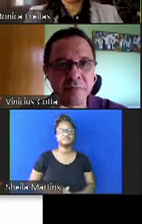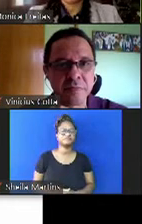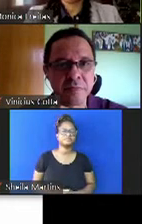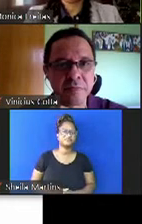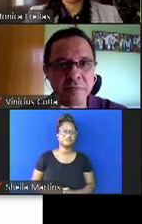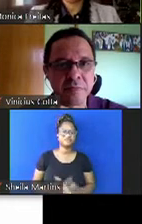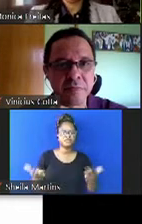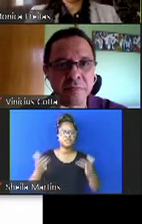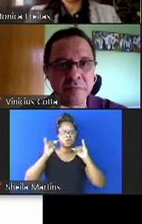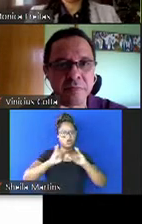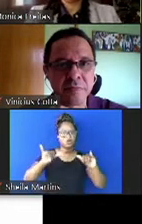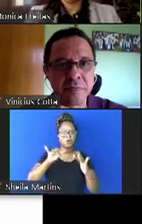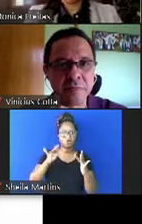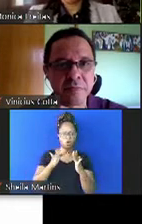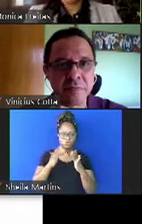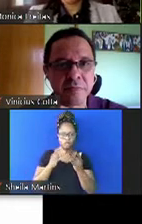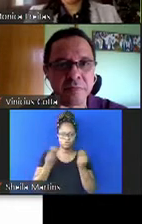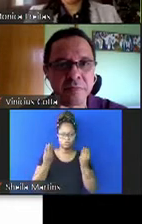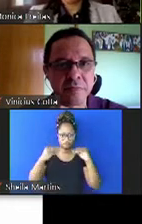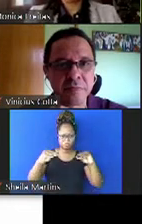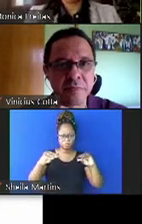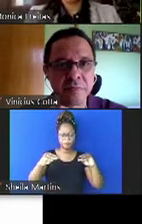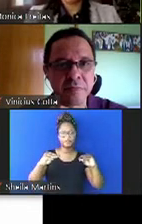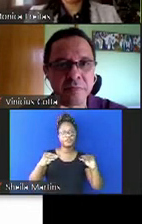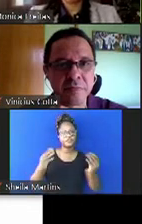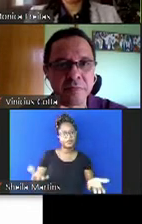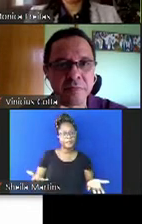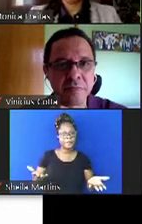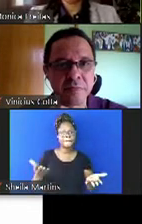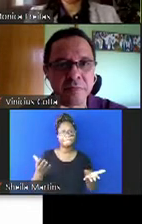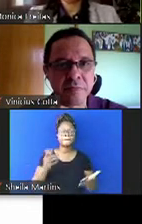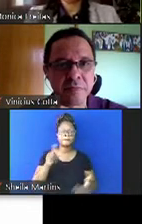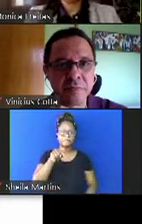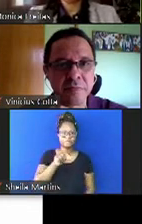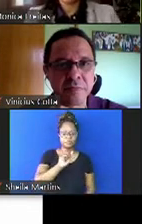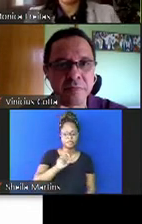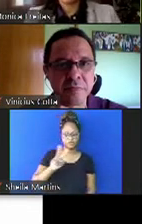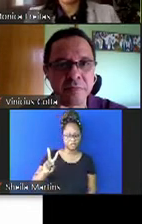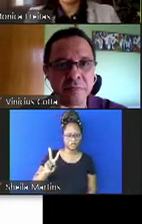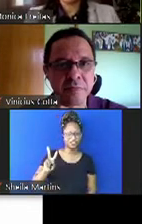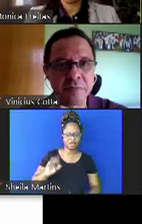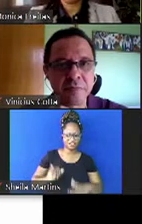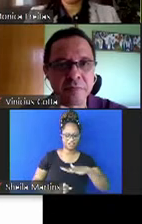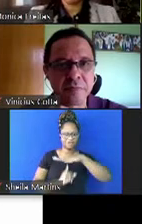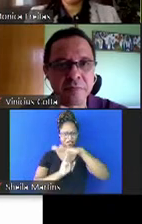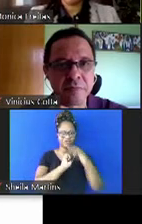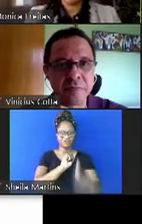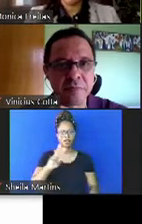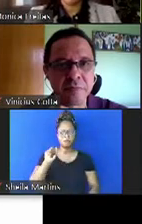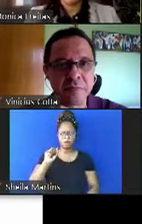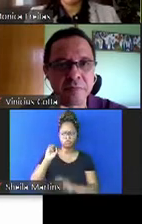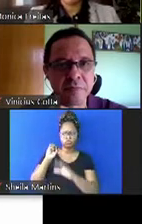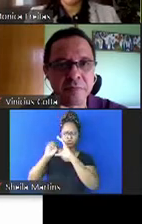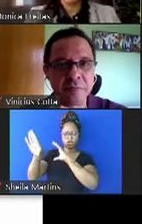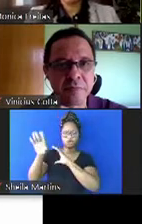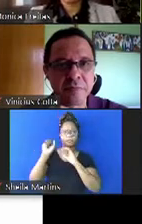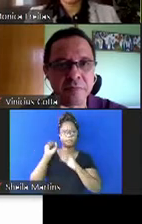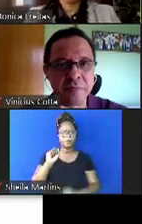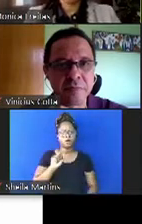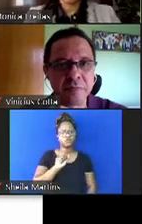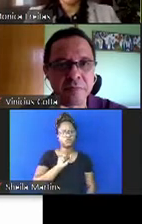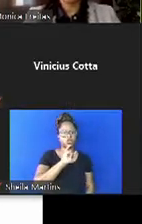alguns contatos, né? Então, a Fundação Alexander von Humboldt, vocês podem escrever para eles, é o